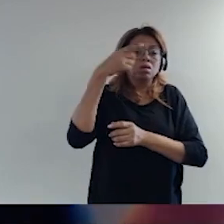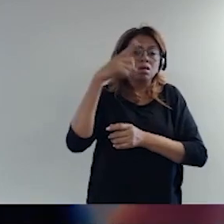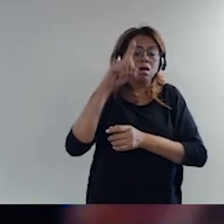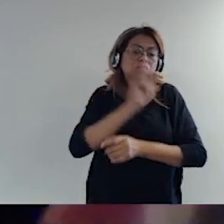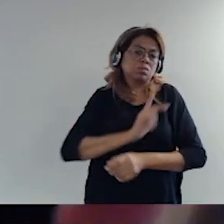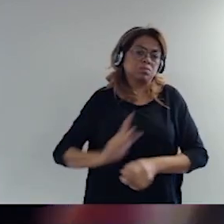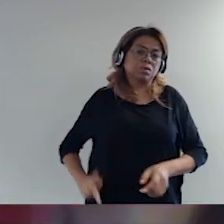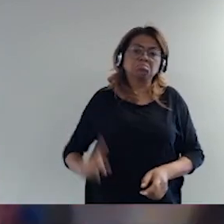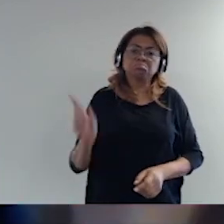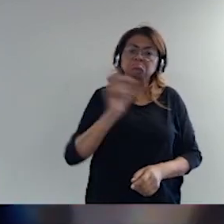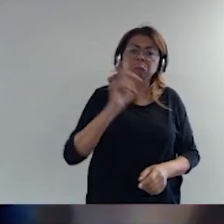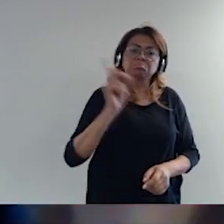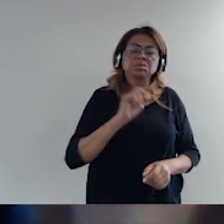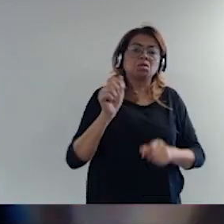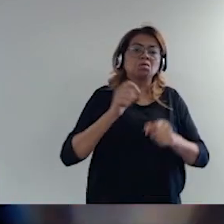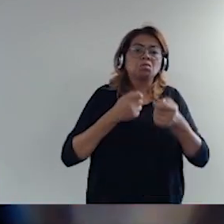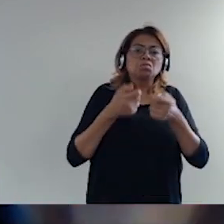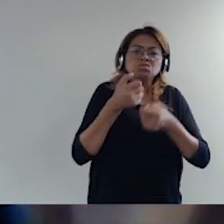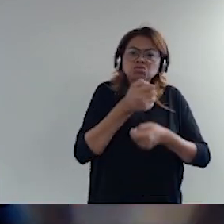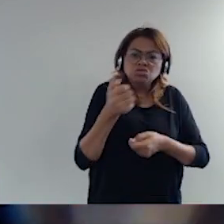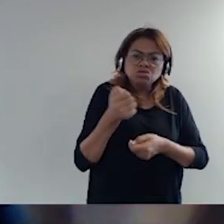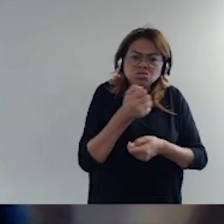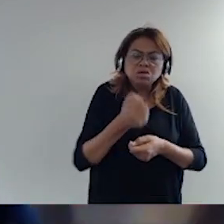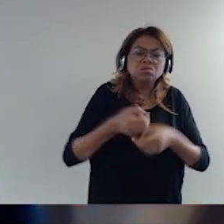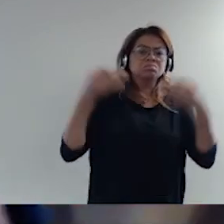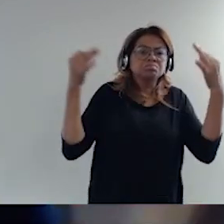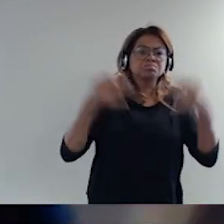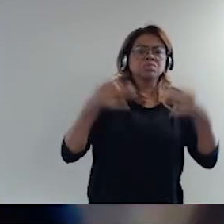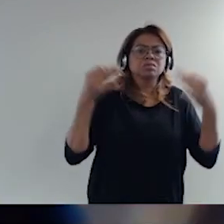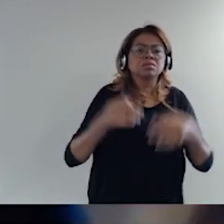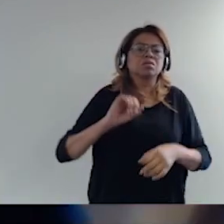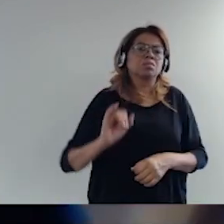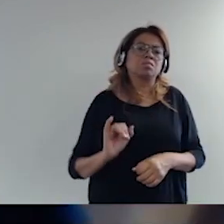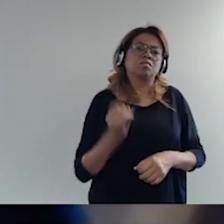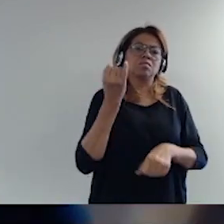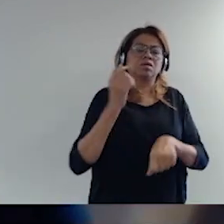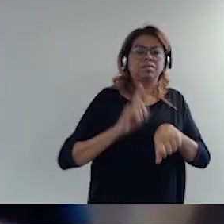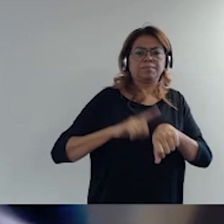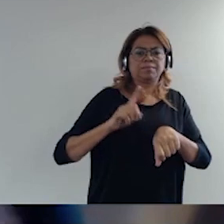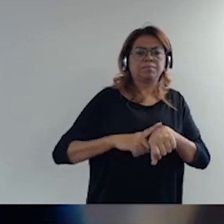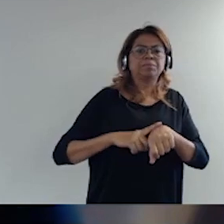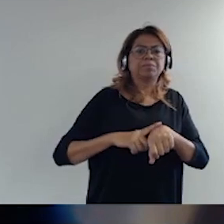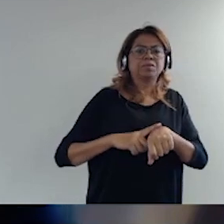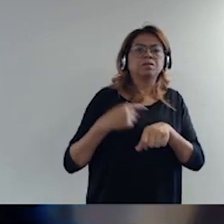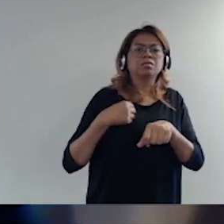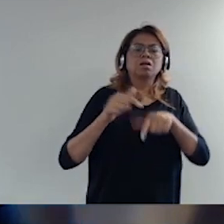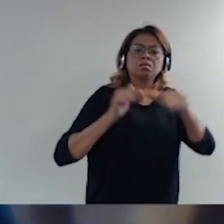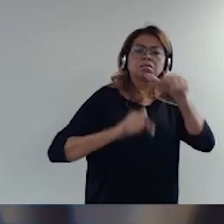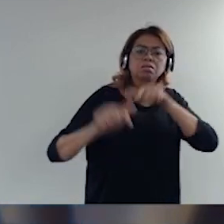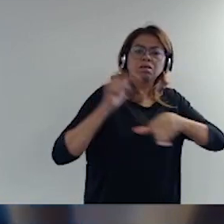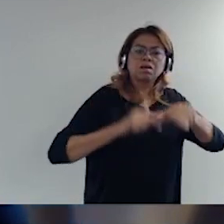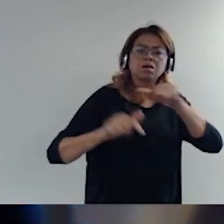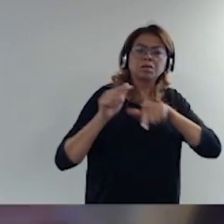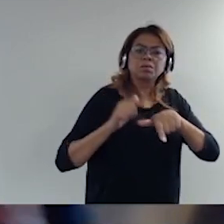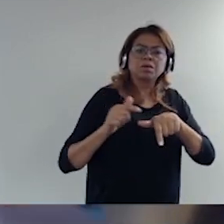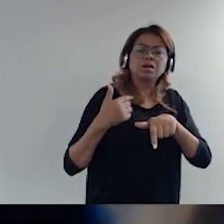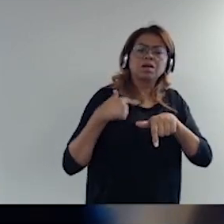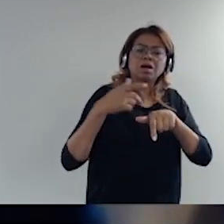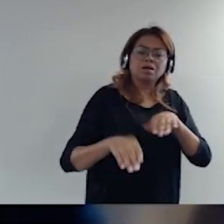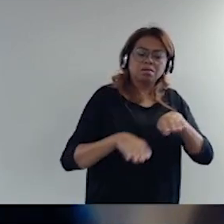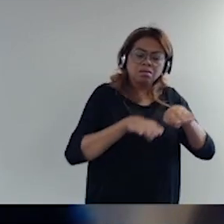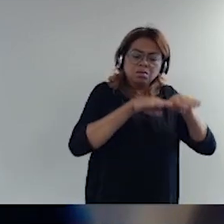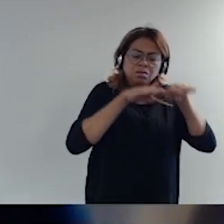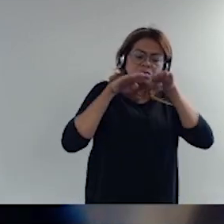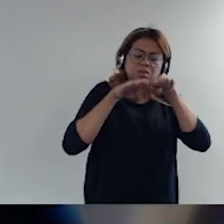exercitou esse papel como deveria fazê-lo, né, aproveitando esse momento para acentuar esse desequilíbrio de uma